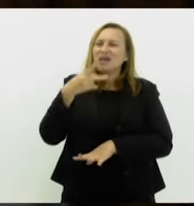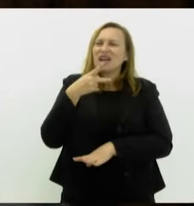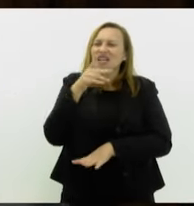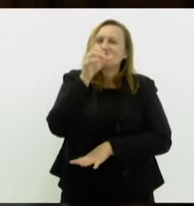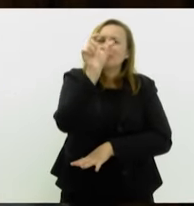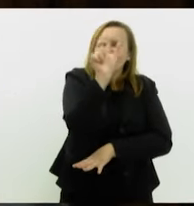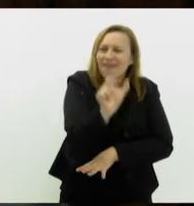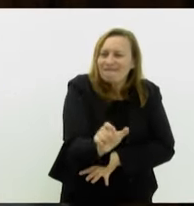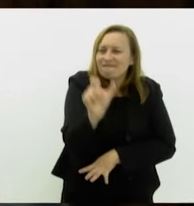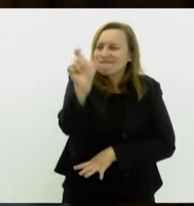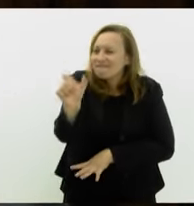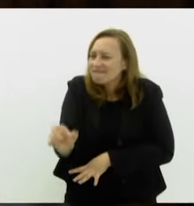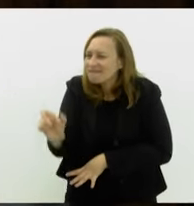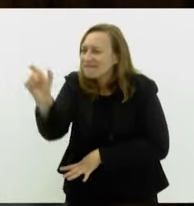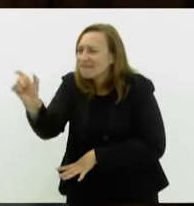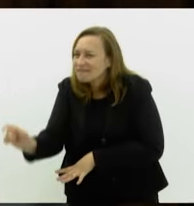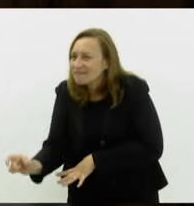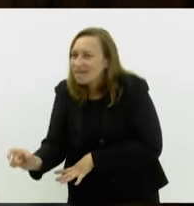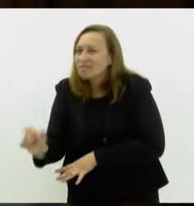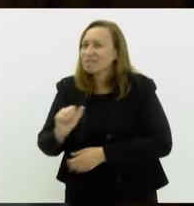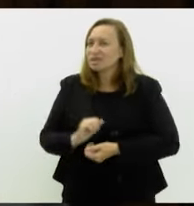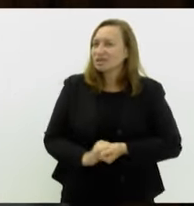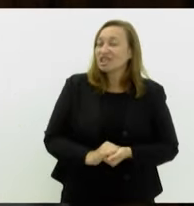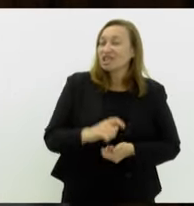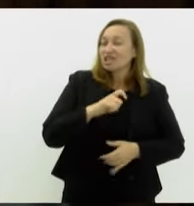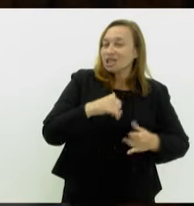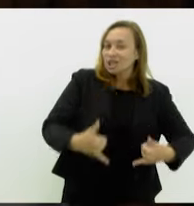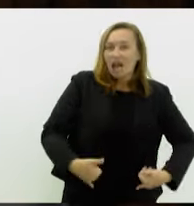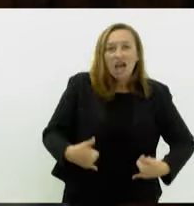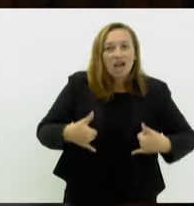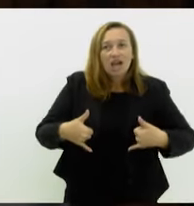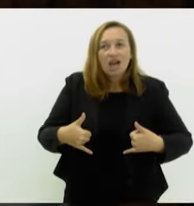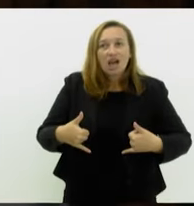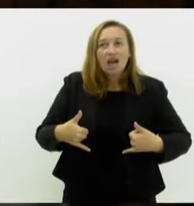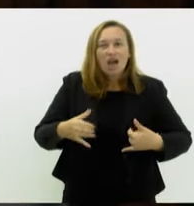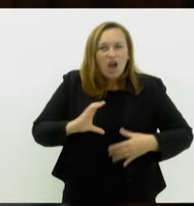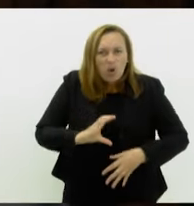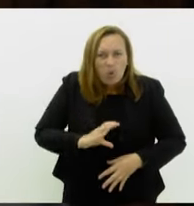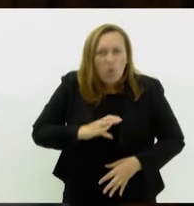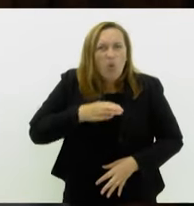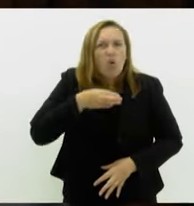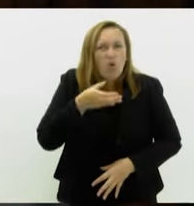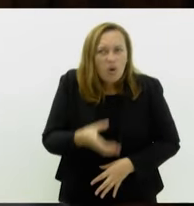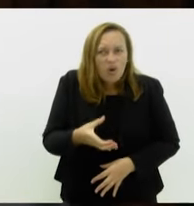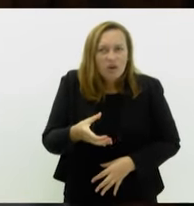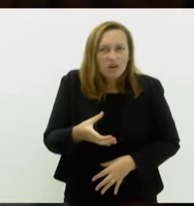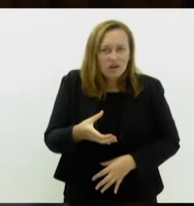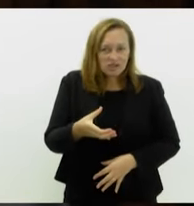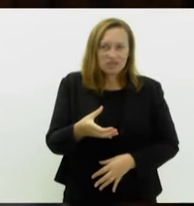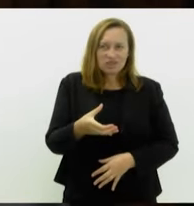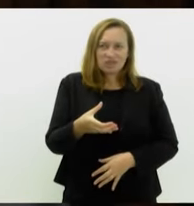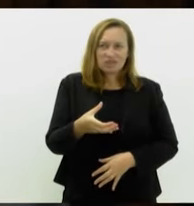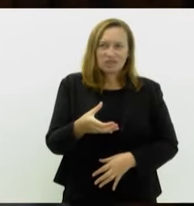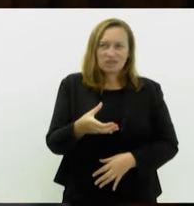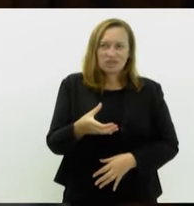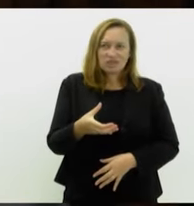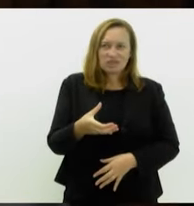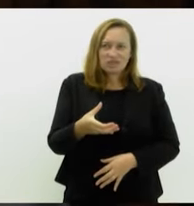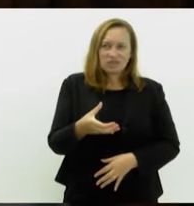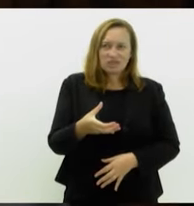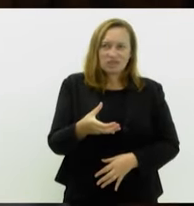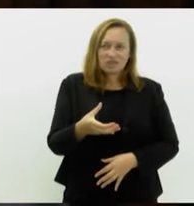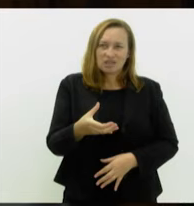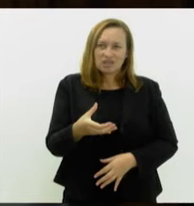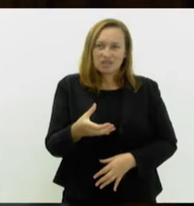cada companheira que vai ter a coragem de de submeter o seu nomeo ao o seu nome ao